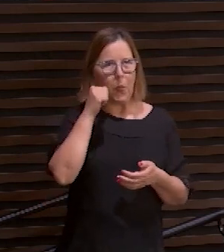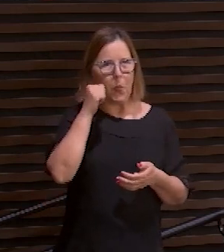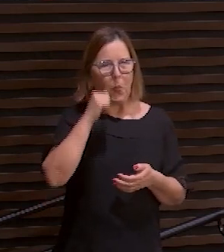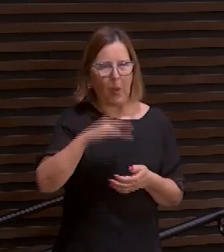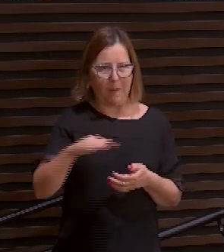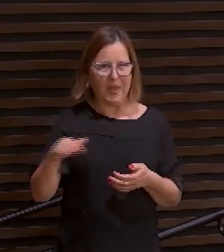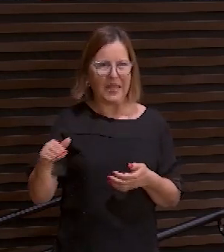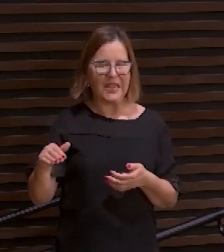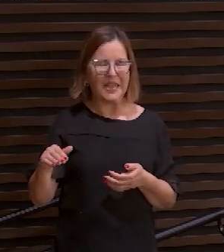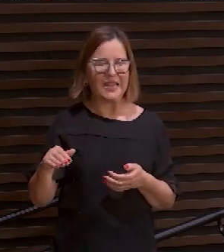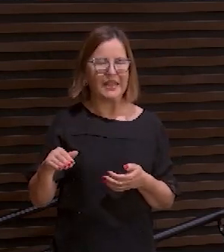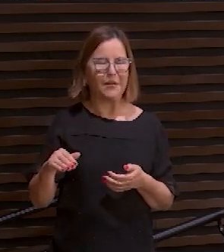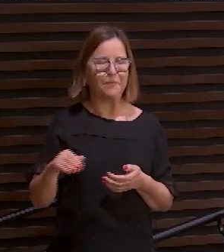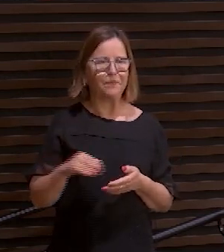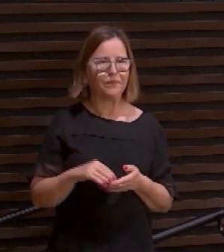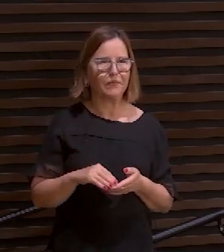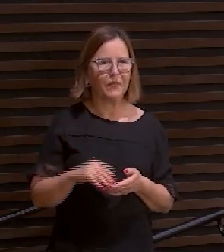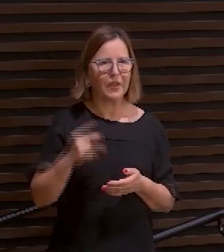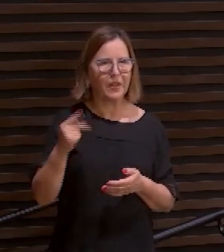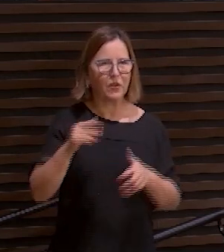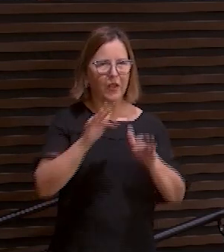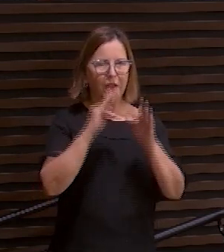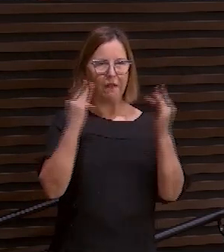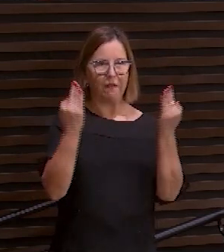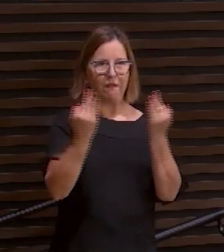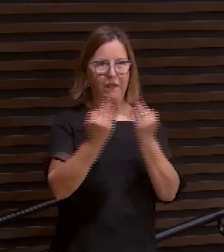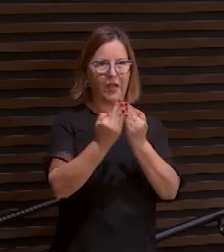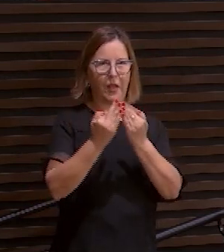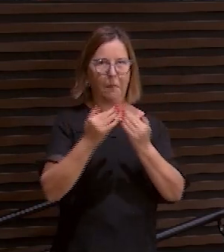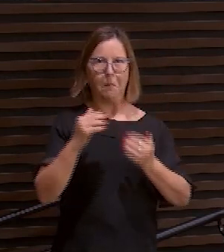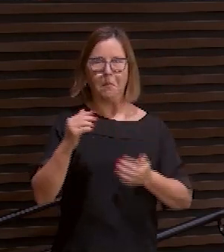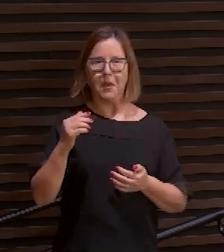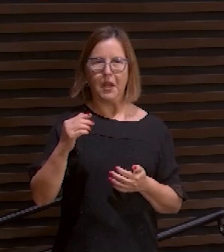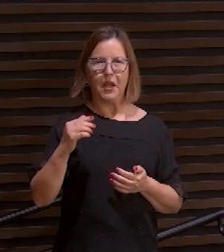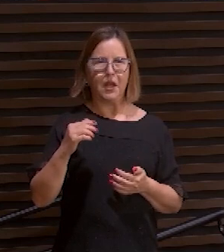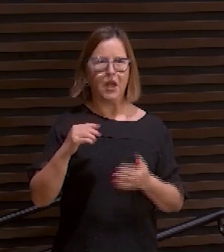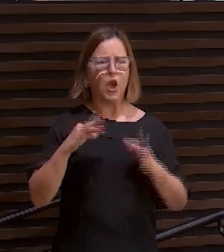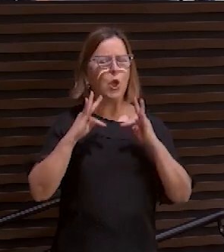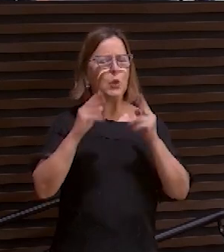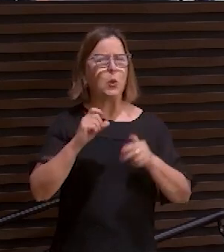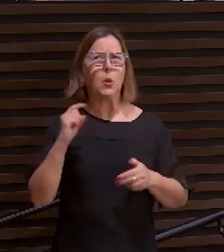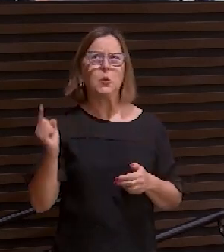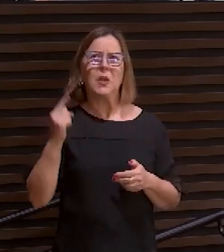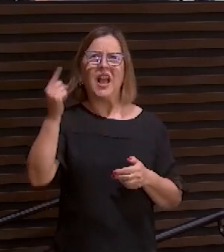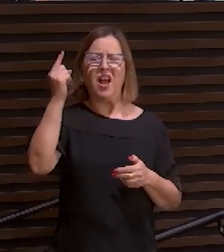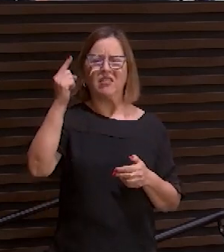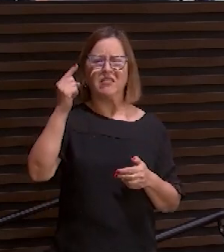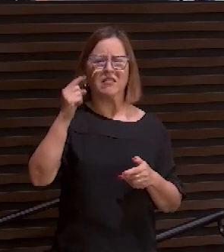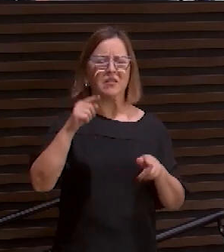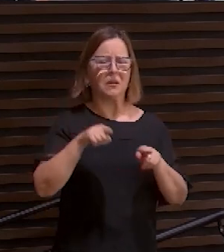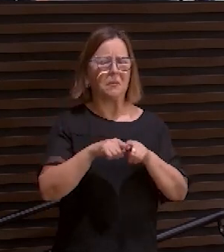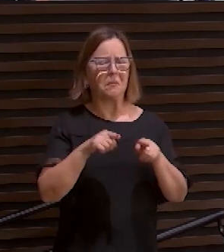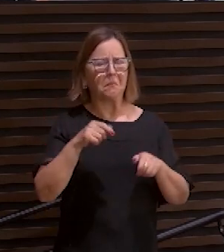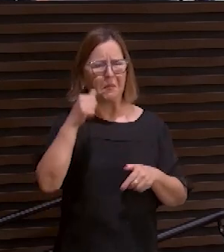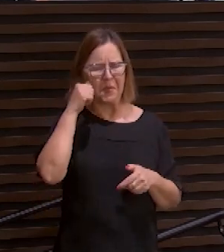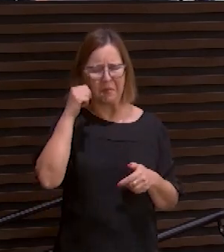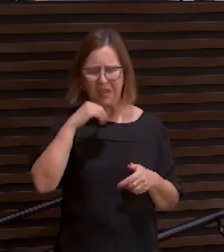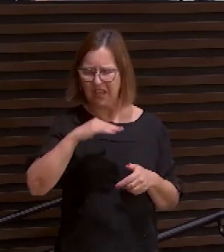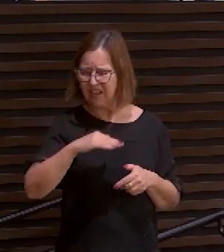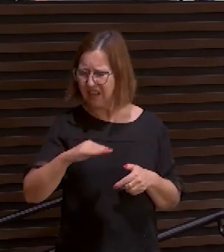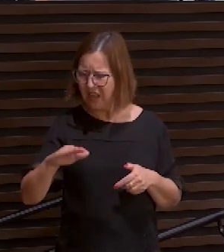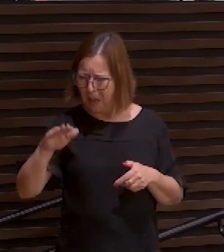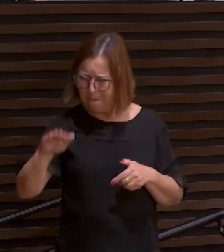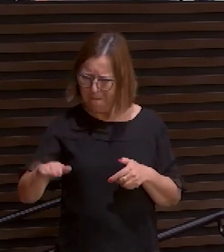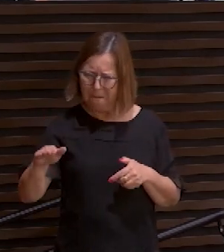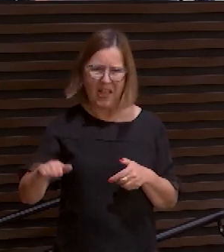família de pessoas altas, e ela nasceu baixa. Todos os irmãos dela de olhos azuis, e